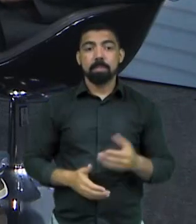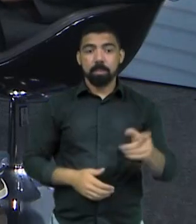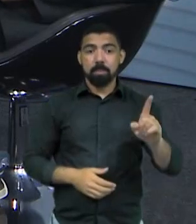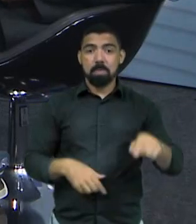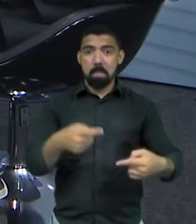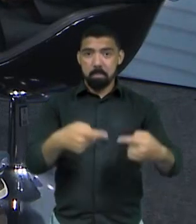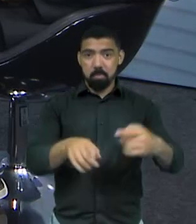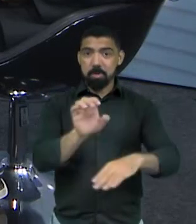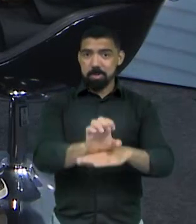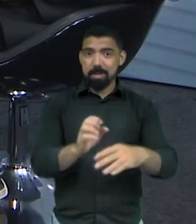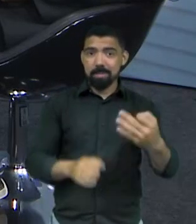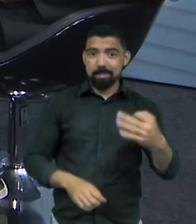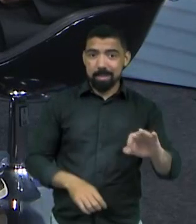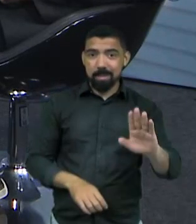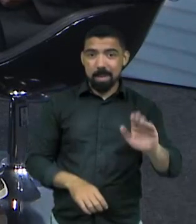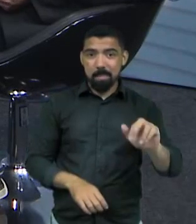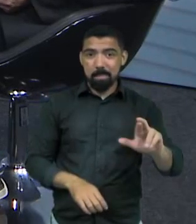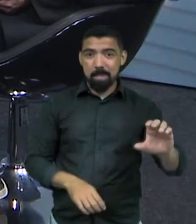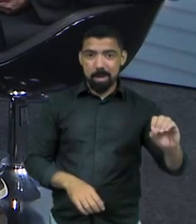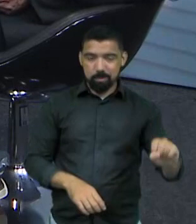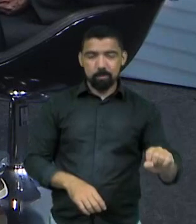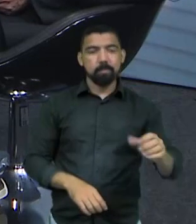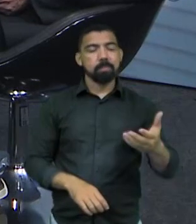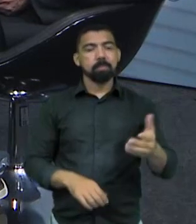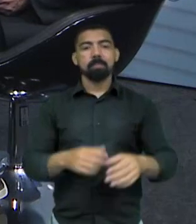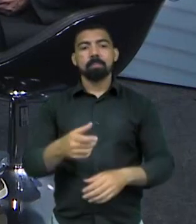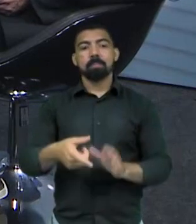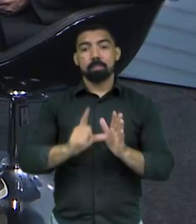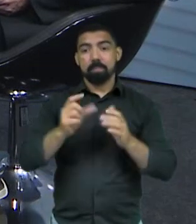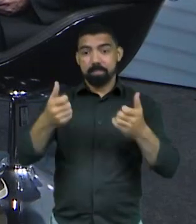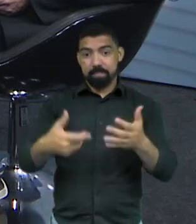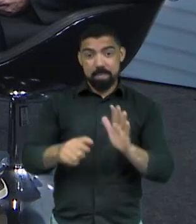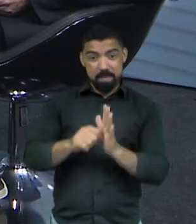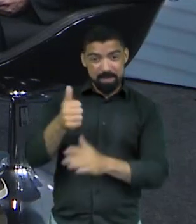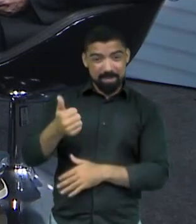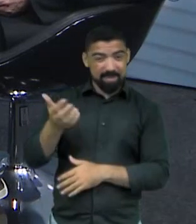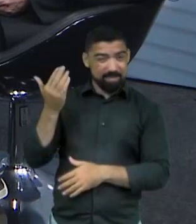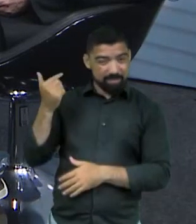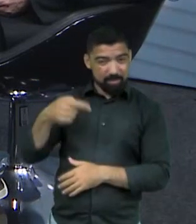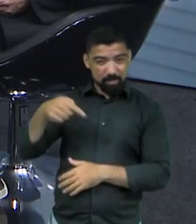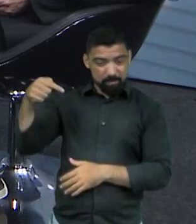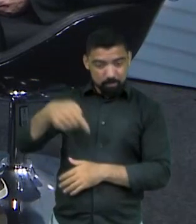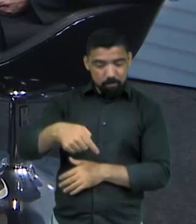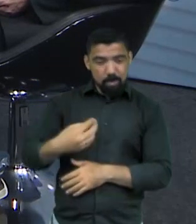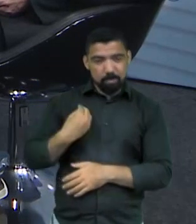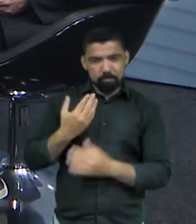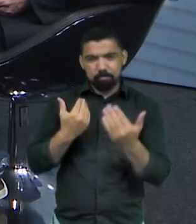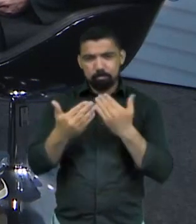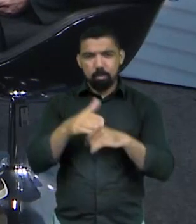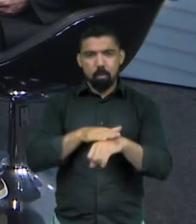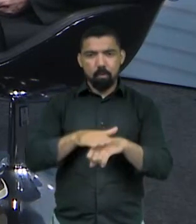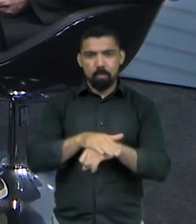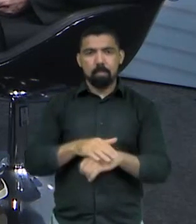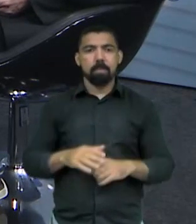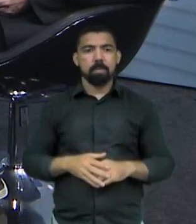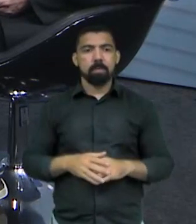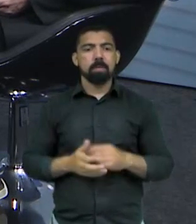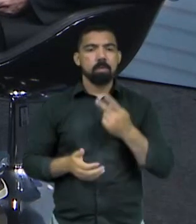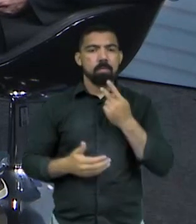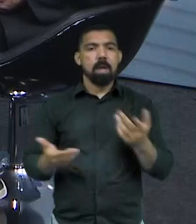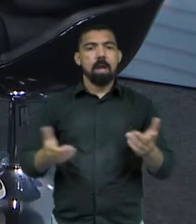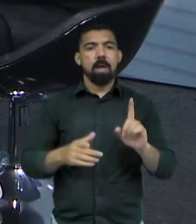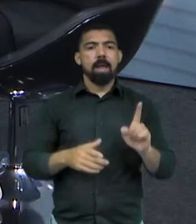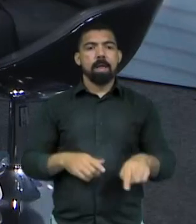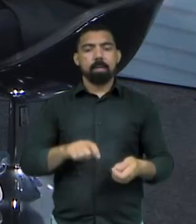de Paulo Parra Neto? E agora o Ceará 2050, como o senhor disse da última vez que você veio aqui, chega nessa parte da institucionalização.